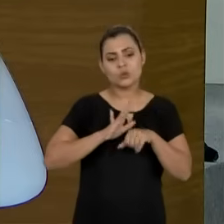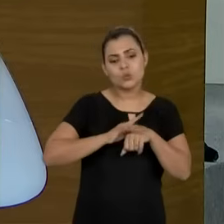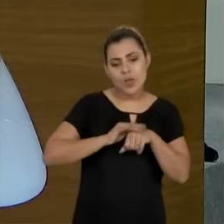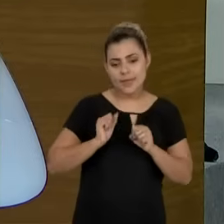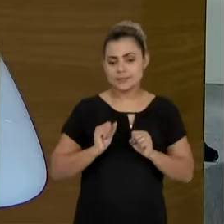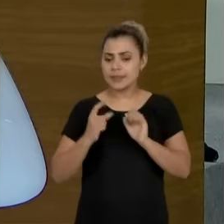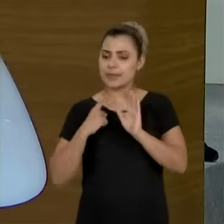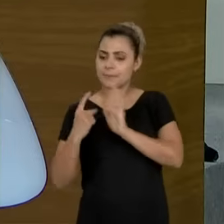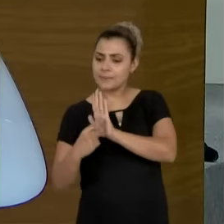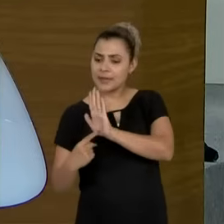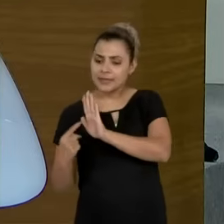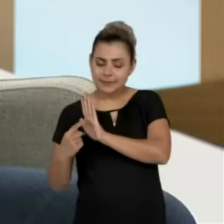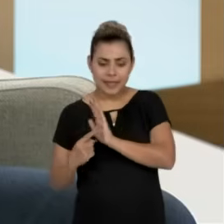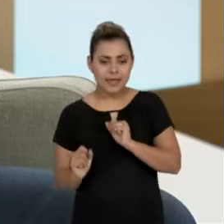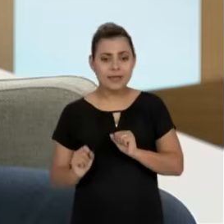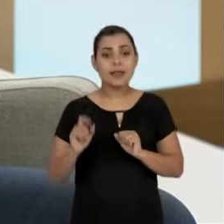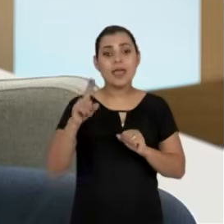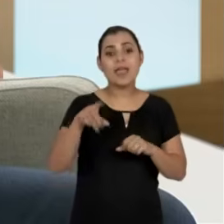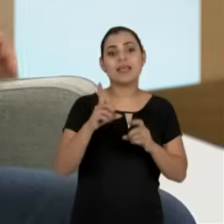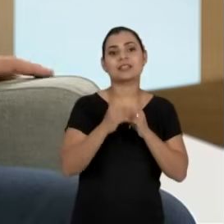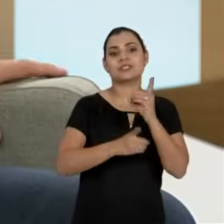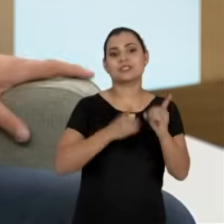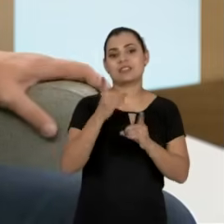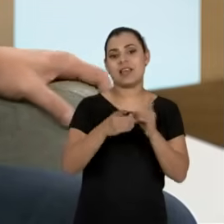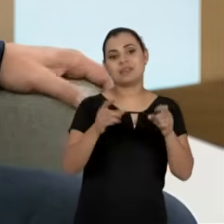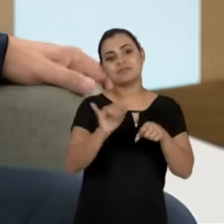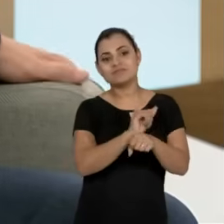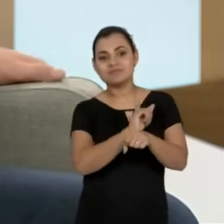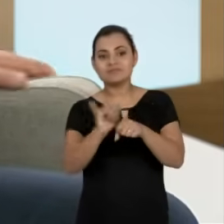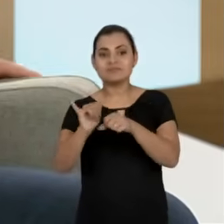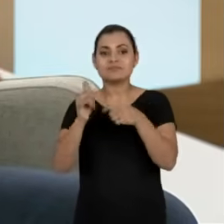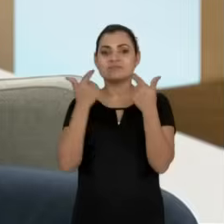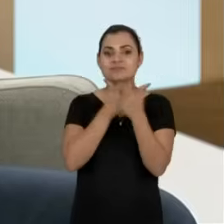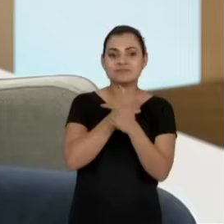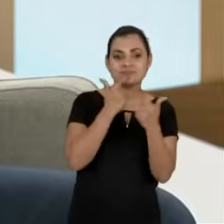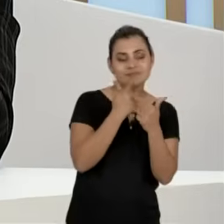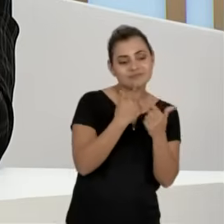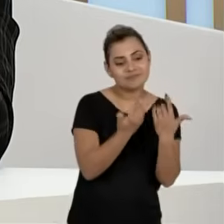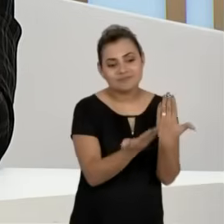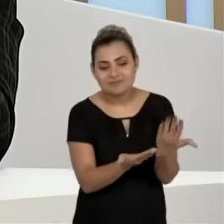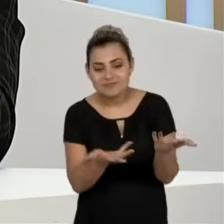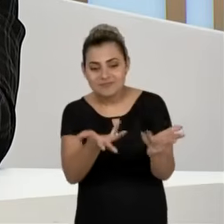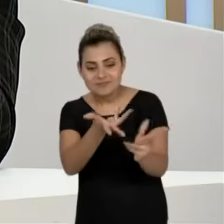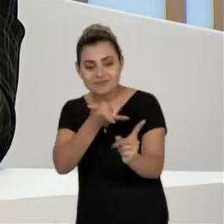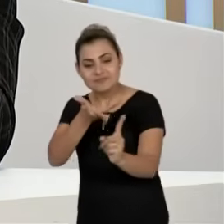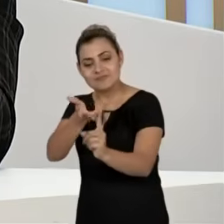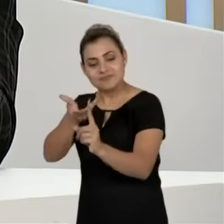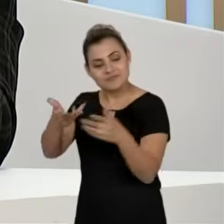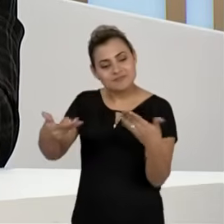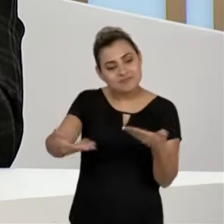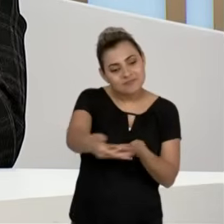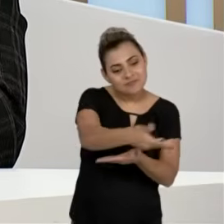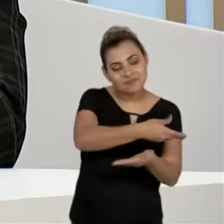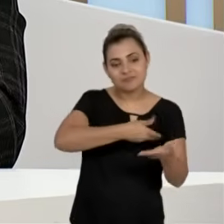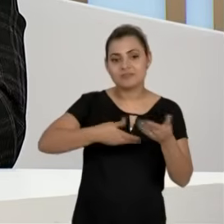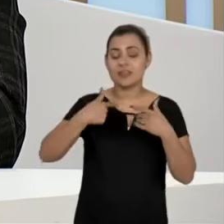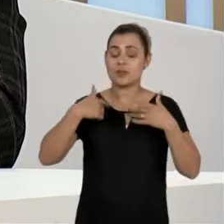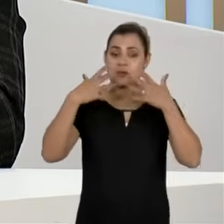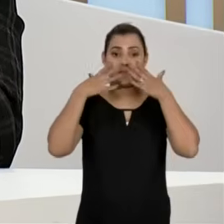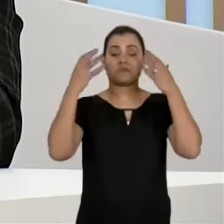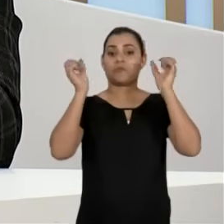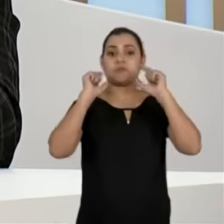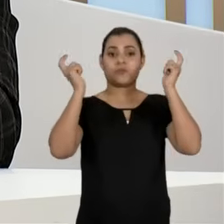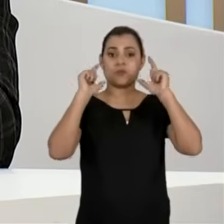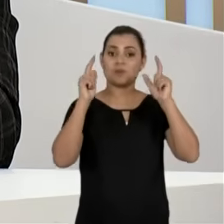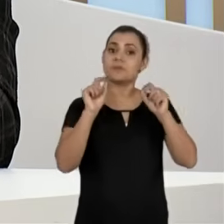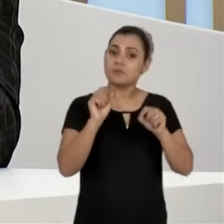bactéria, enfim, tem uma coisa didática, mas com muito humor. E é isso que me chamou muita atenção sobre